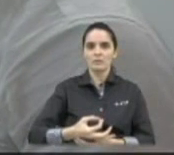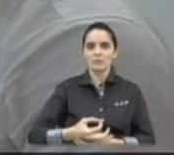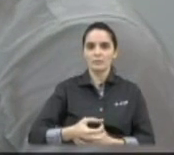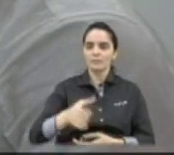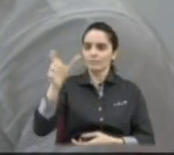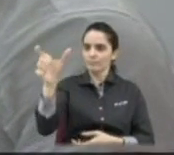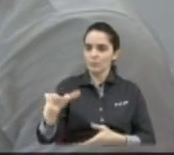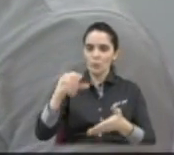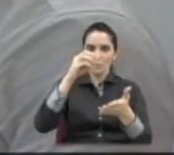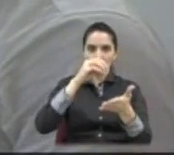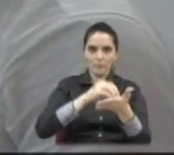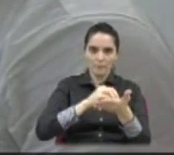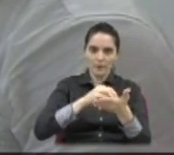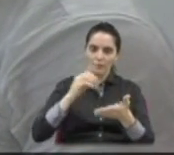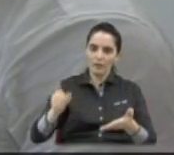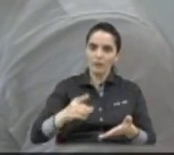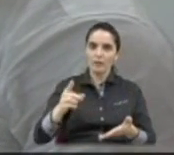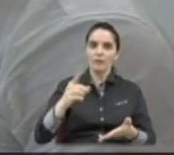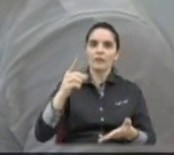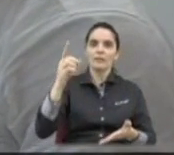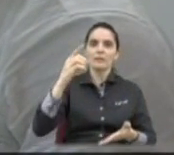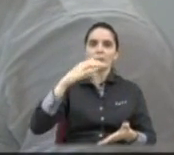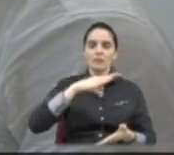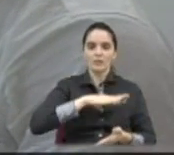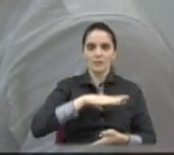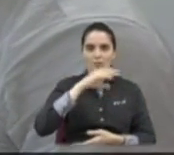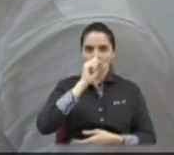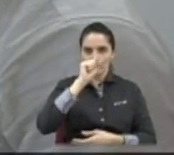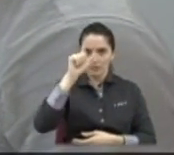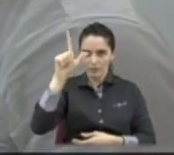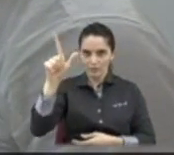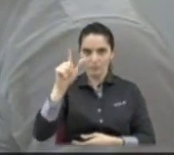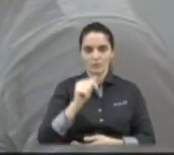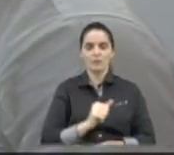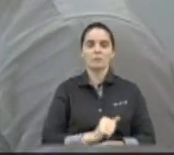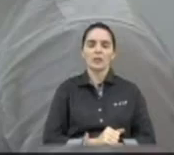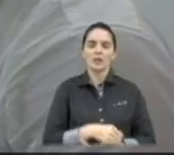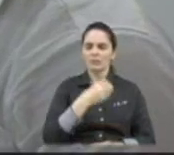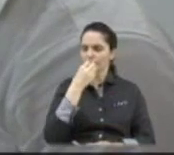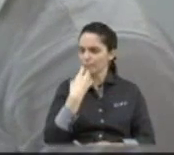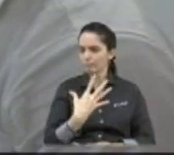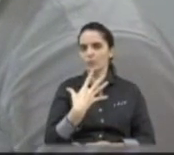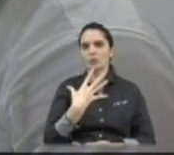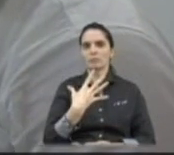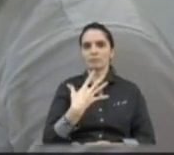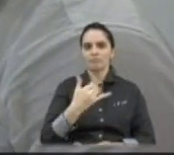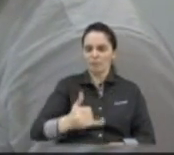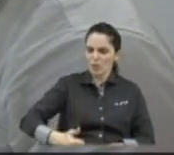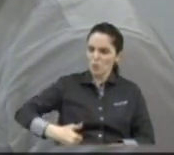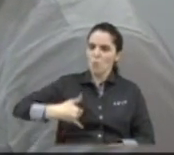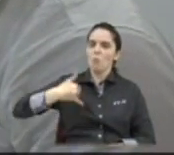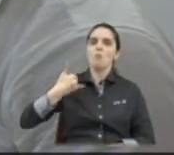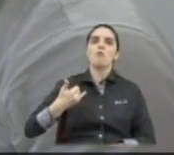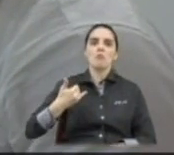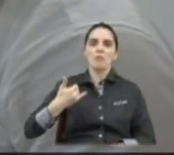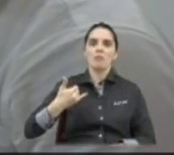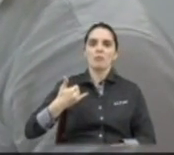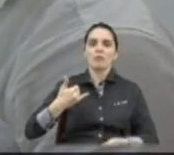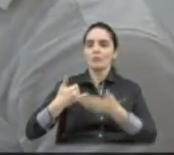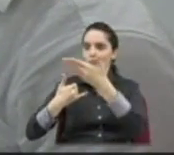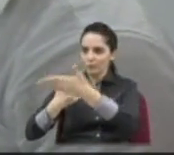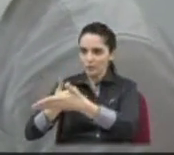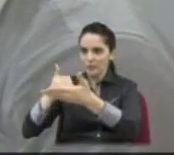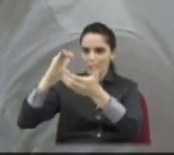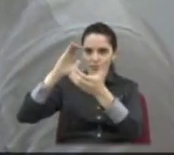está registrada, eternizada na nossa cidade de forma muito positiva. Que orgulho poder ter sido a esposa do